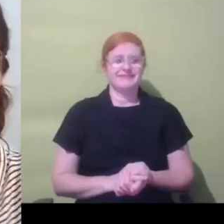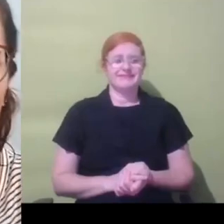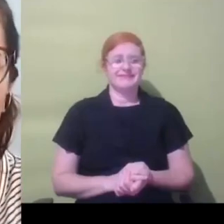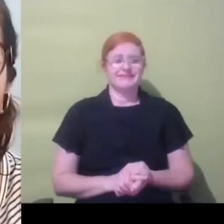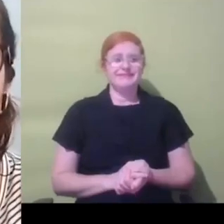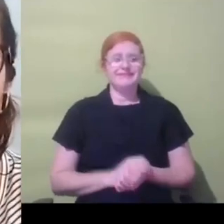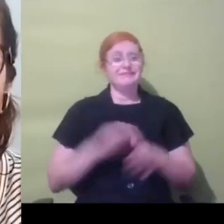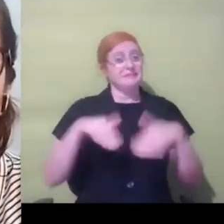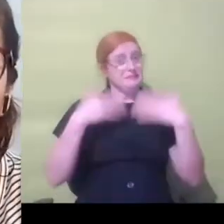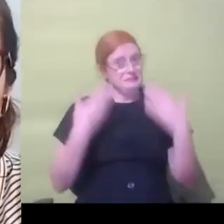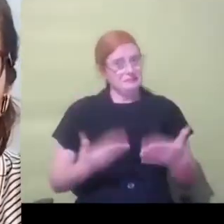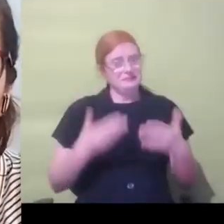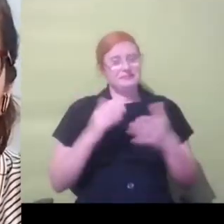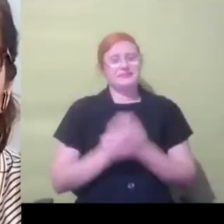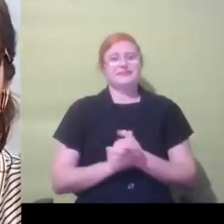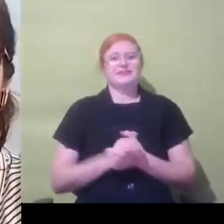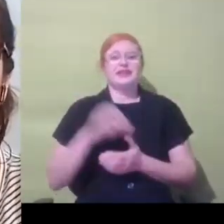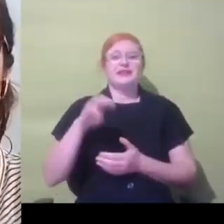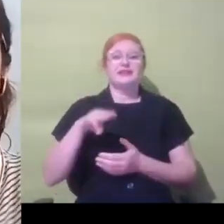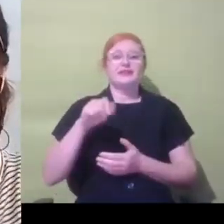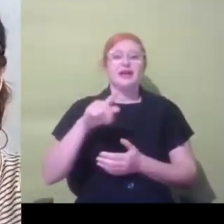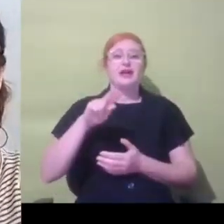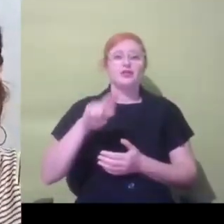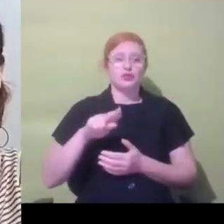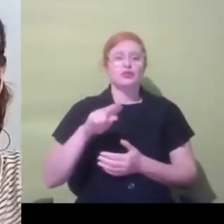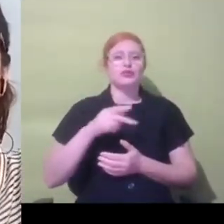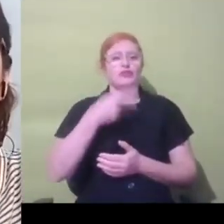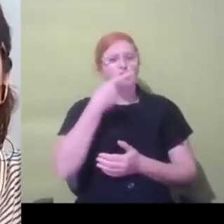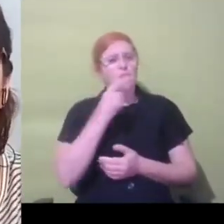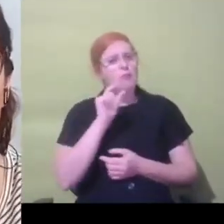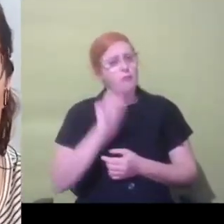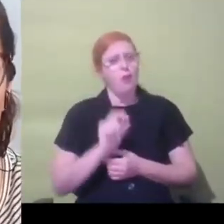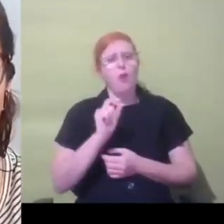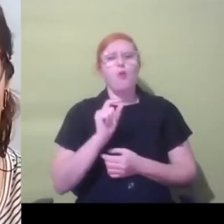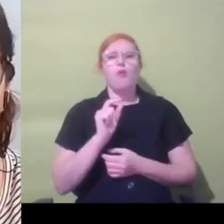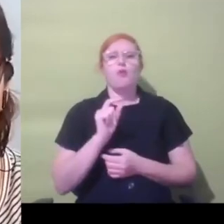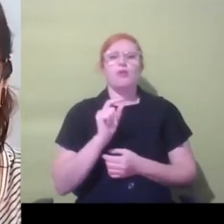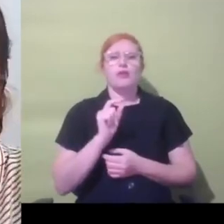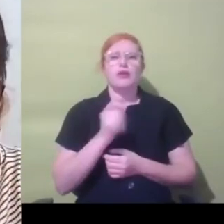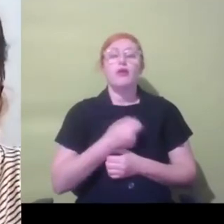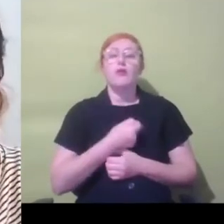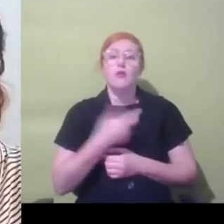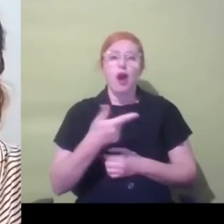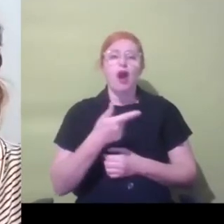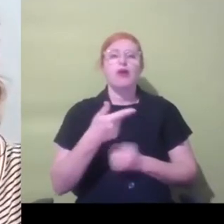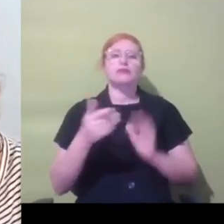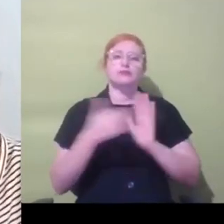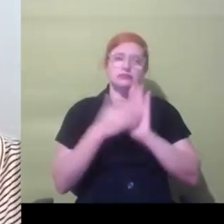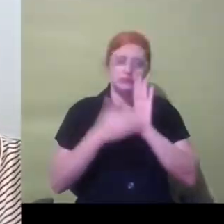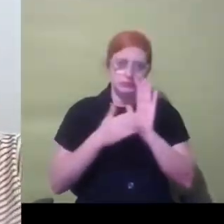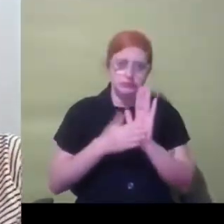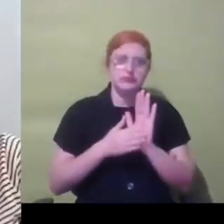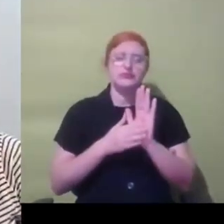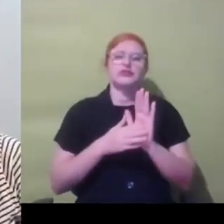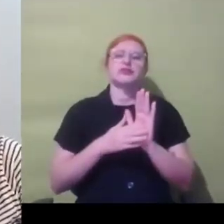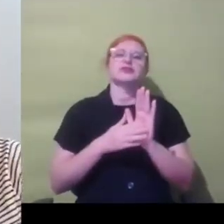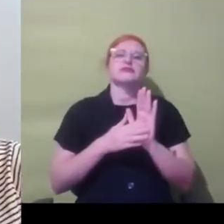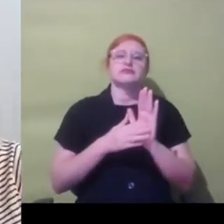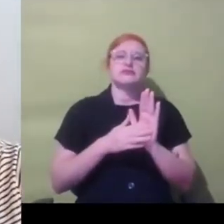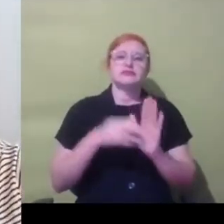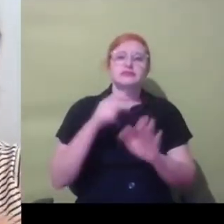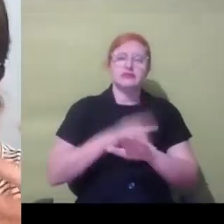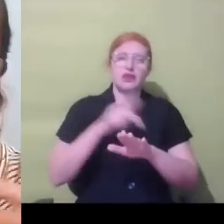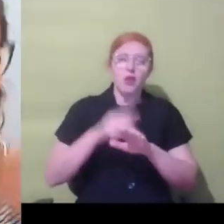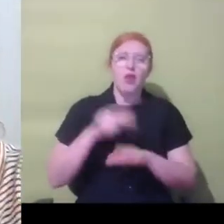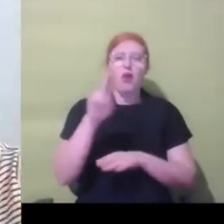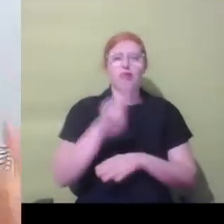Bom, gente, então Malu falou um pouco de quais são os princípios da Universidade Livre Feminista, para vocês que